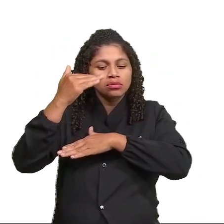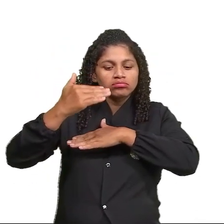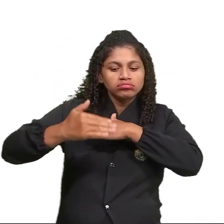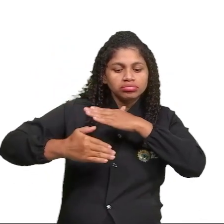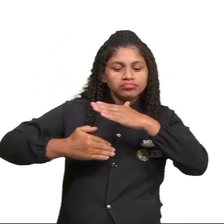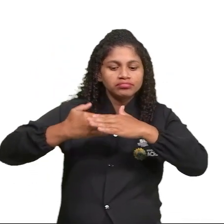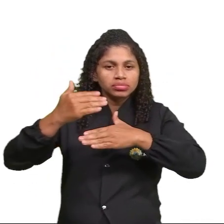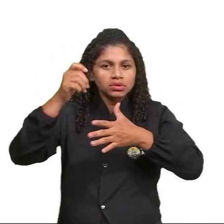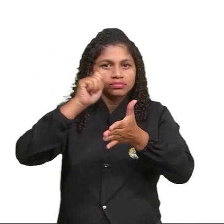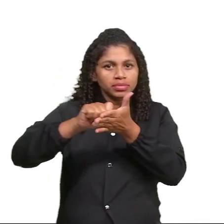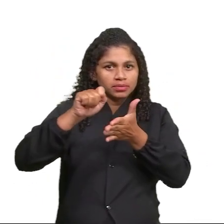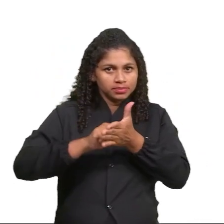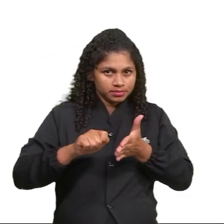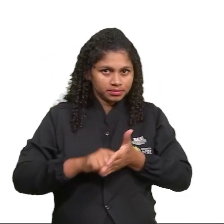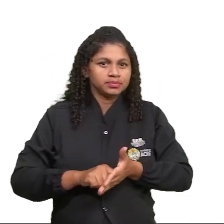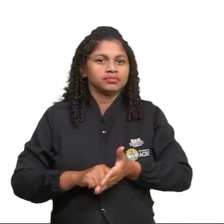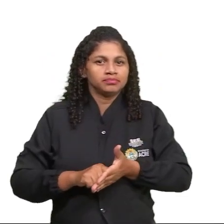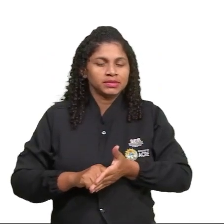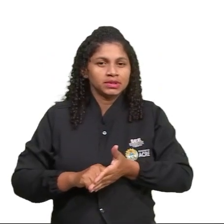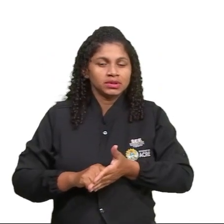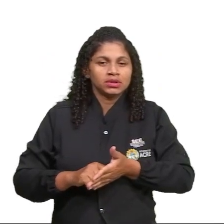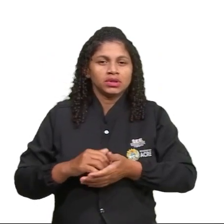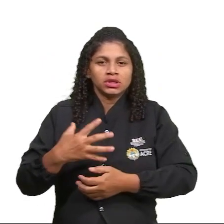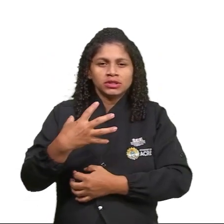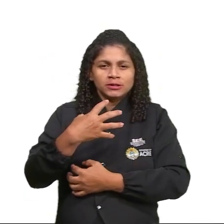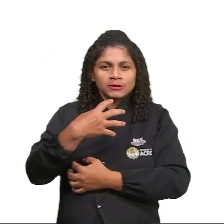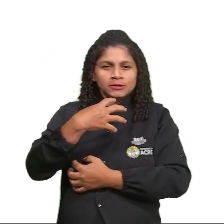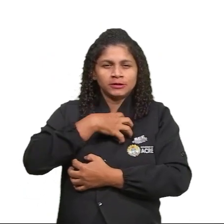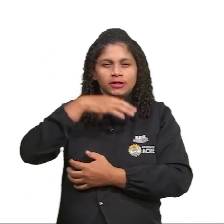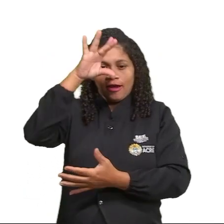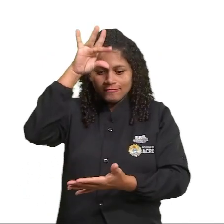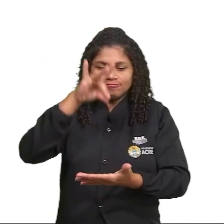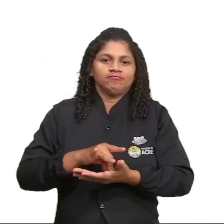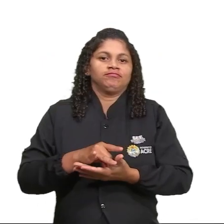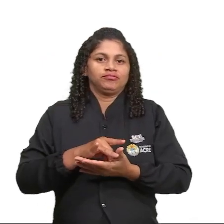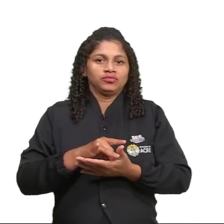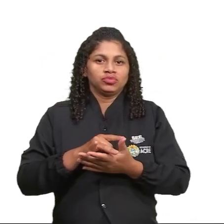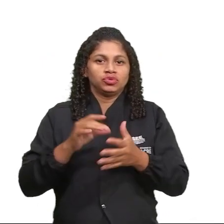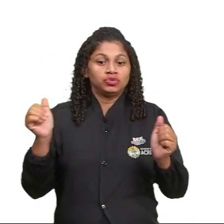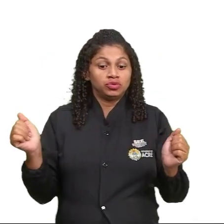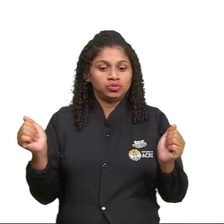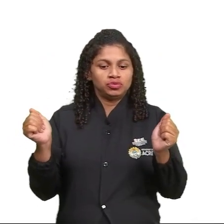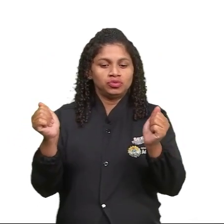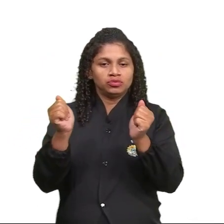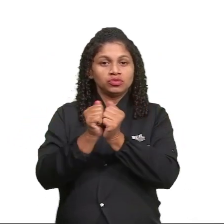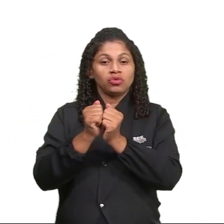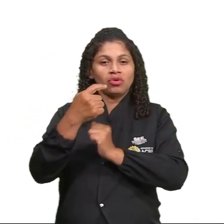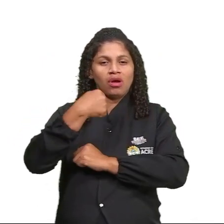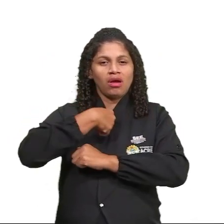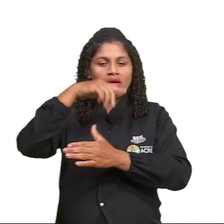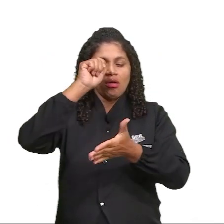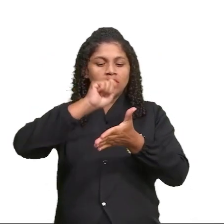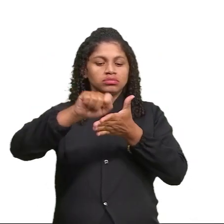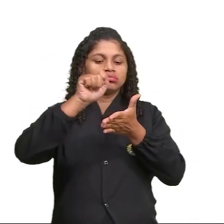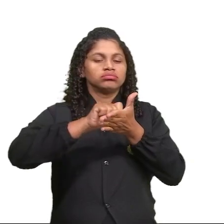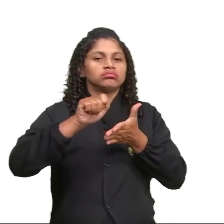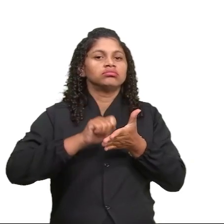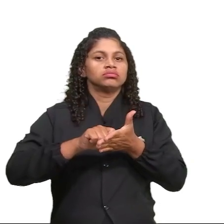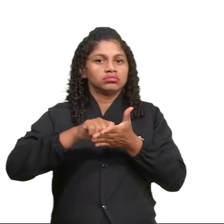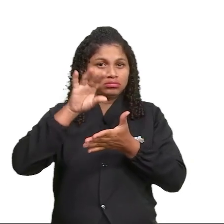bem. Sentir é um fato. Os dois juntos, sou eu que escrevo o que estou